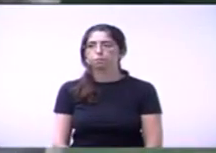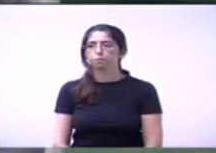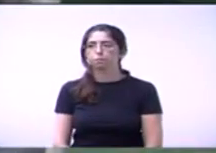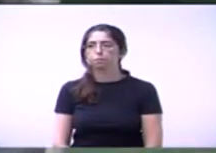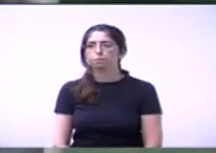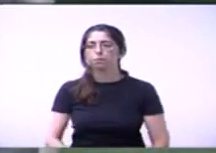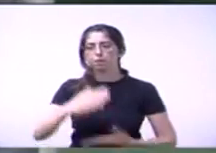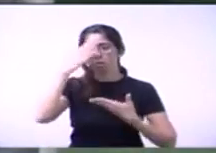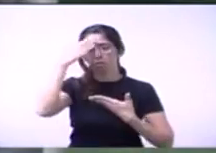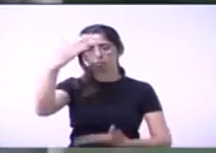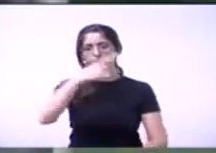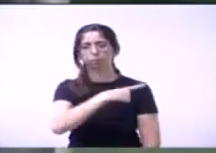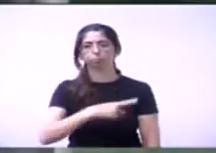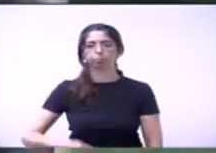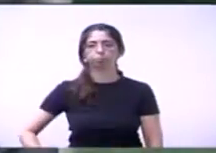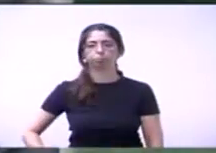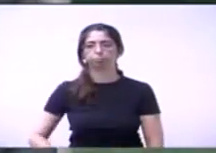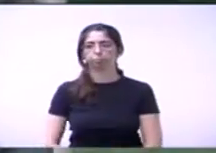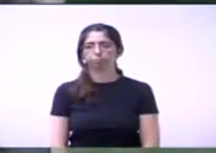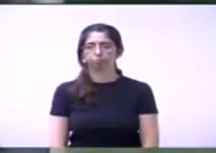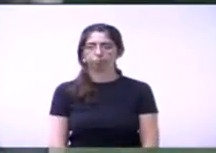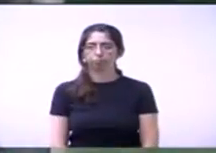Obrigado, senhor presidente.